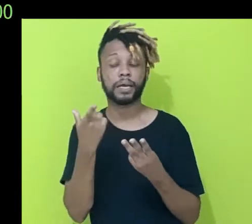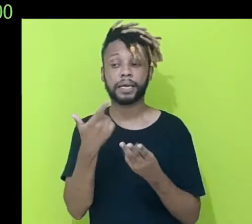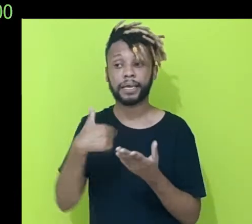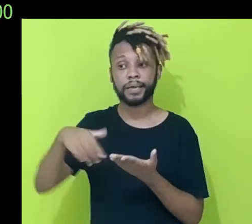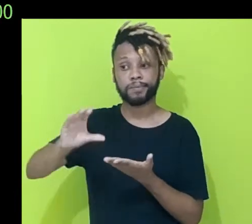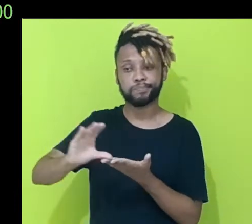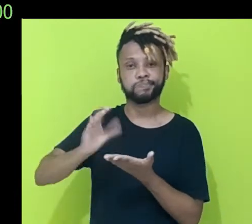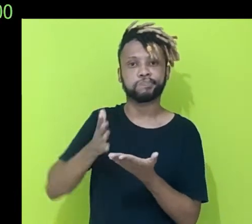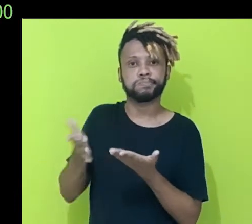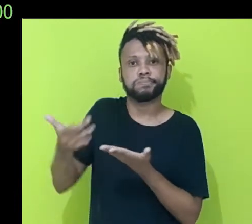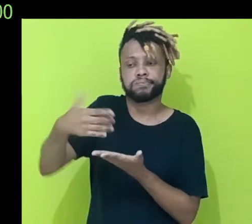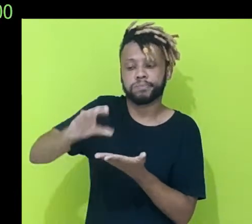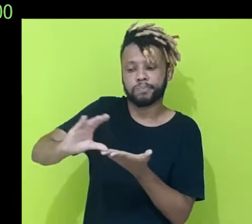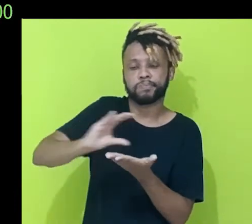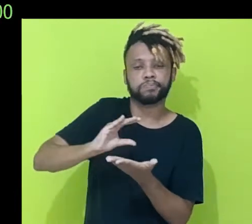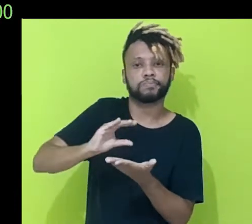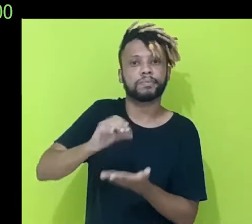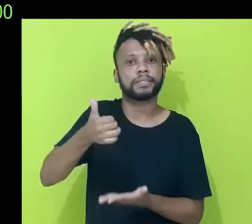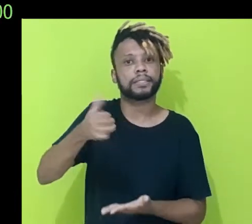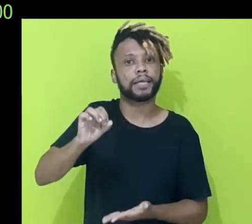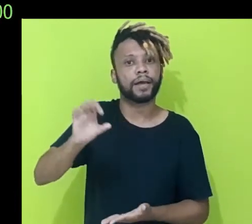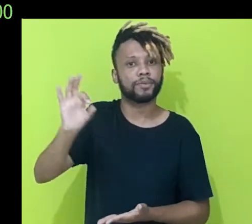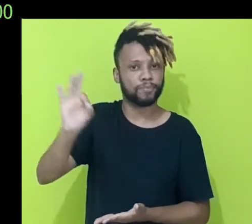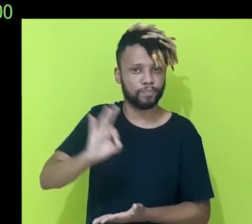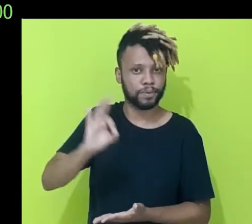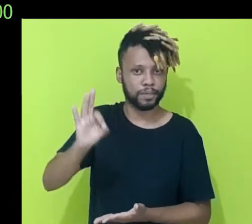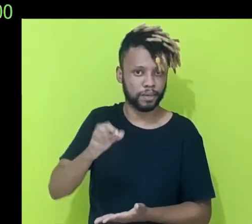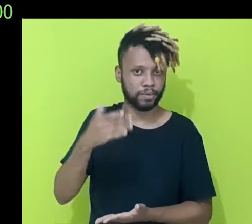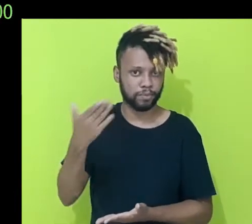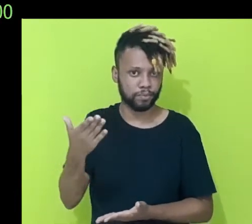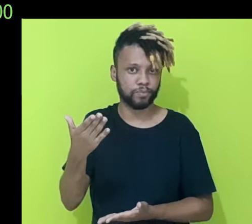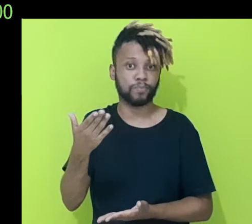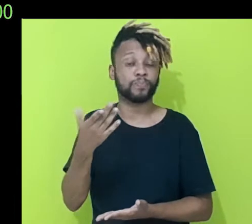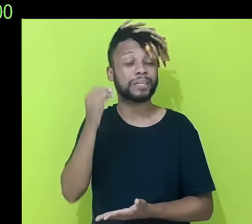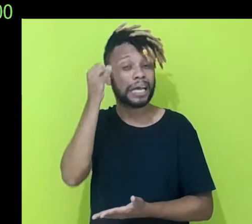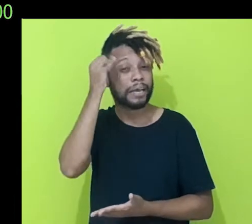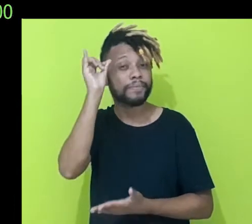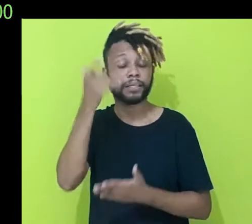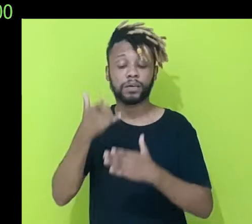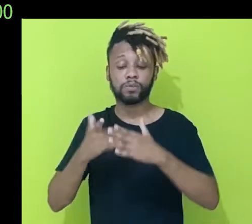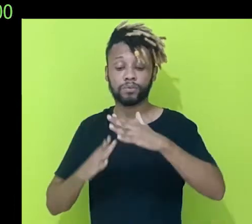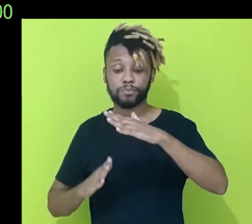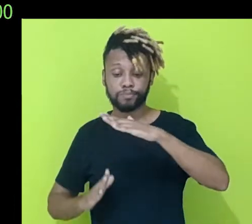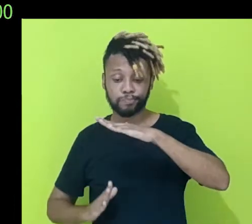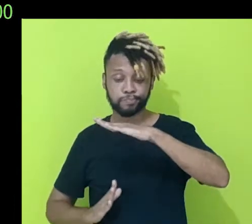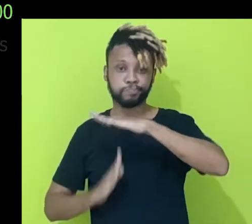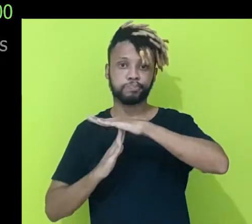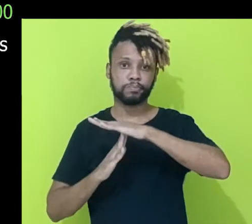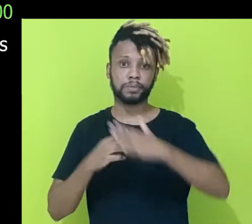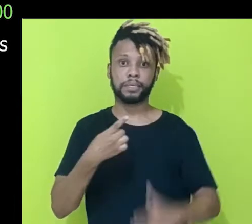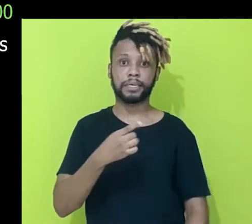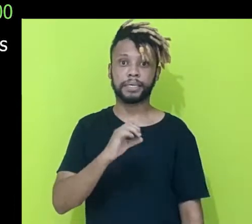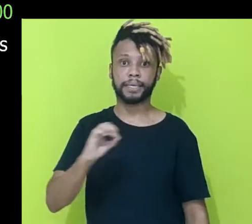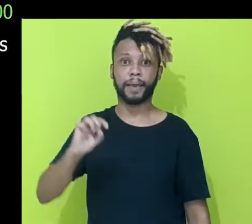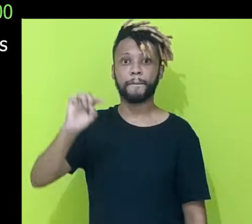captação 10%, não ultrapassando o teto de R$100 mil.